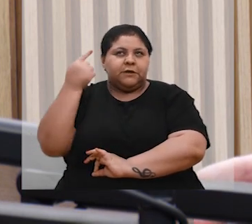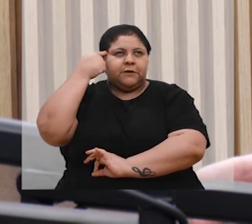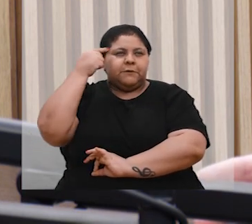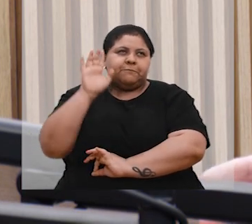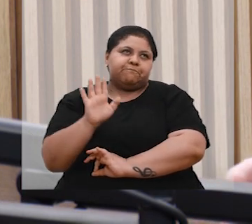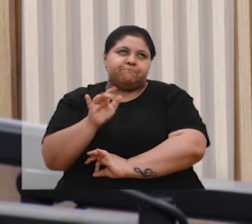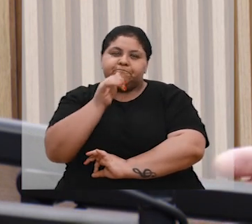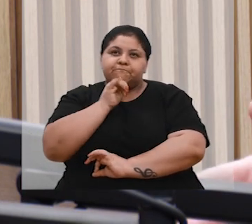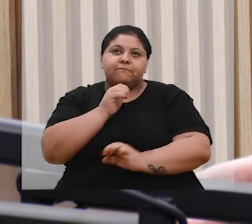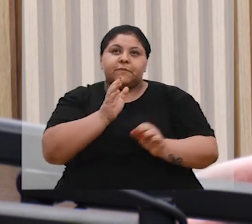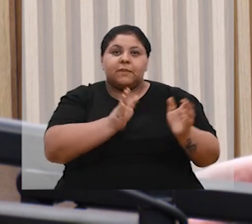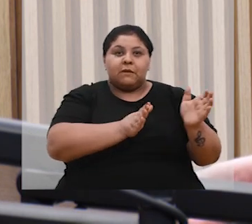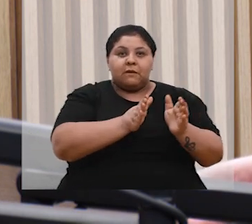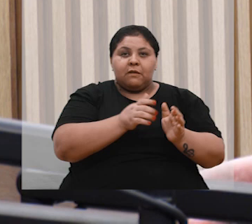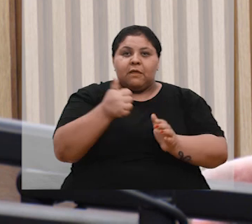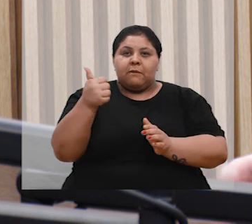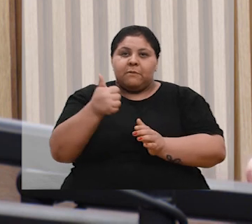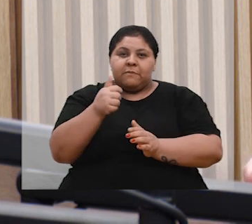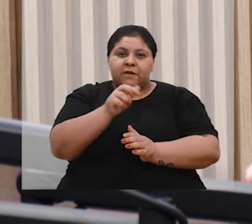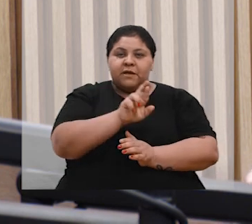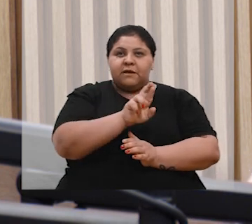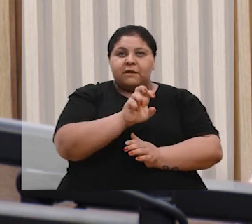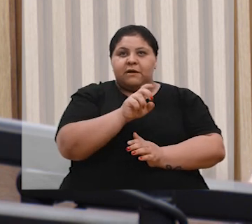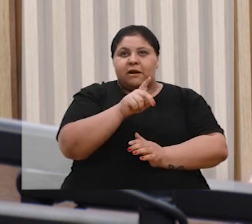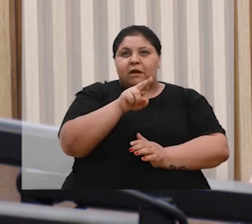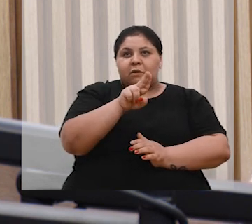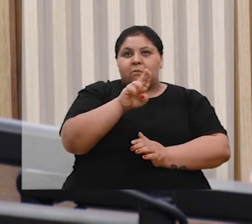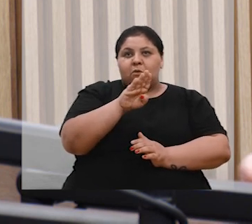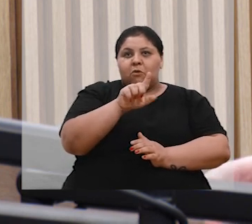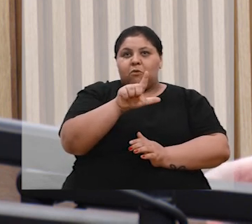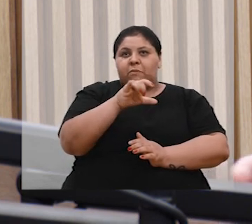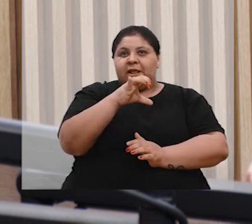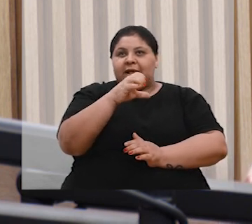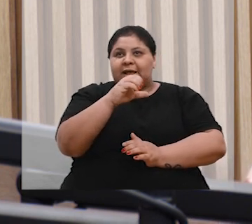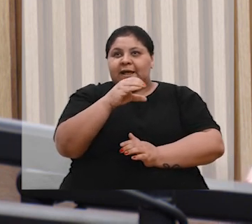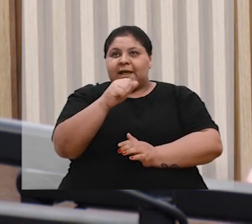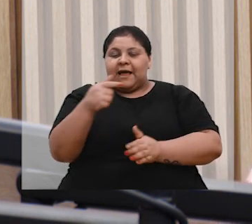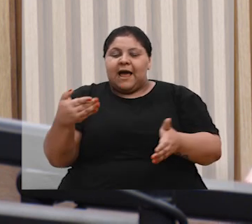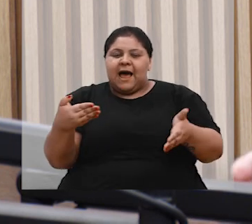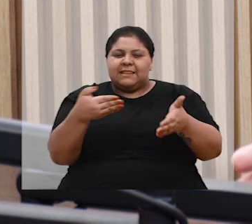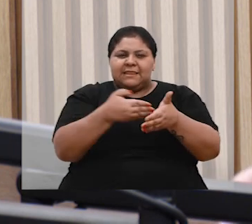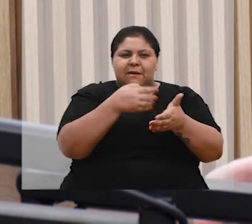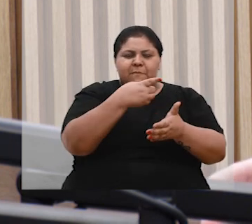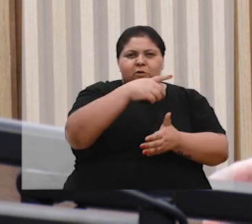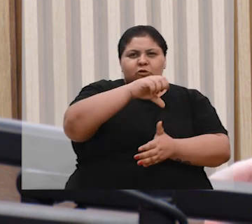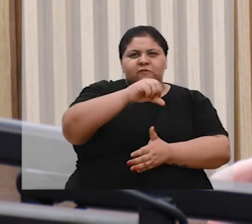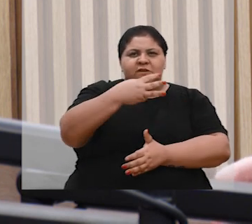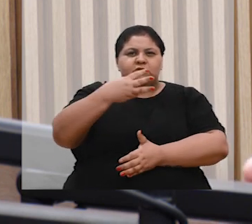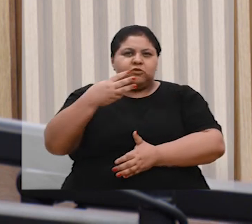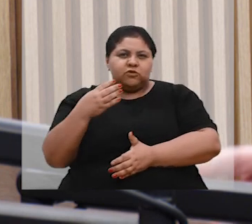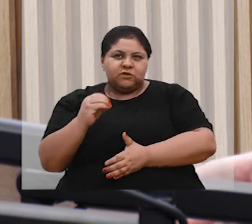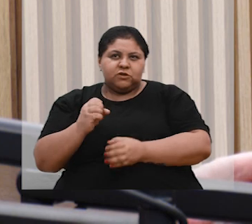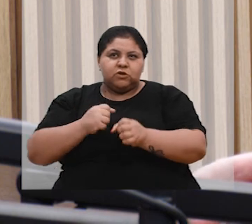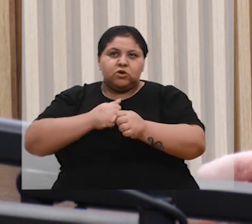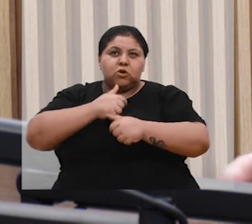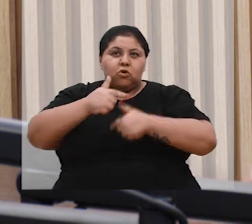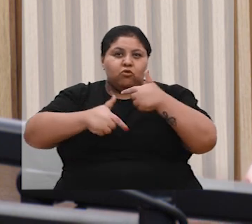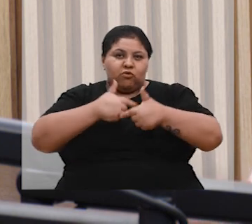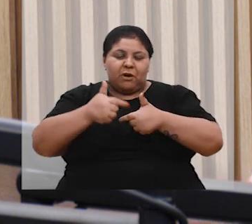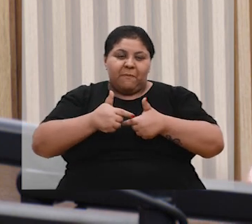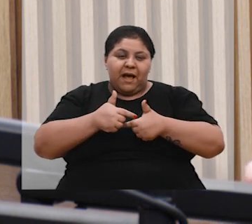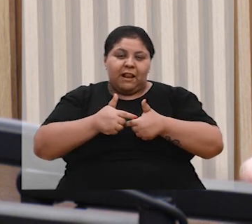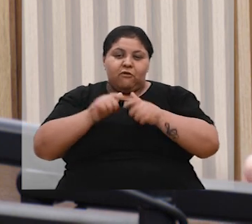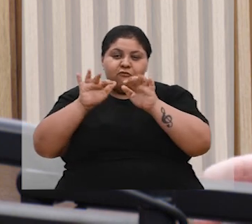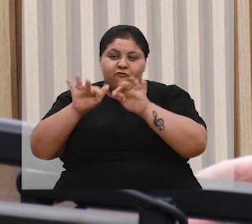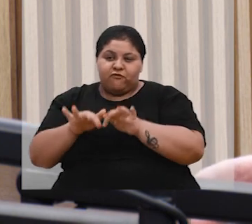período da Primeira República até 1930, o trabalho que a Câmara desenvolve, ele vai ser interrompido em função da Era